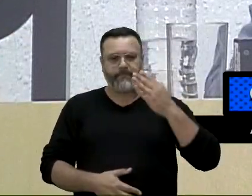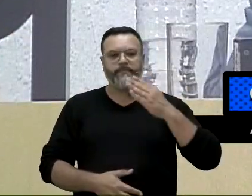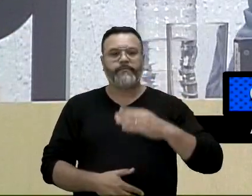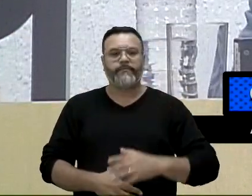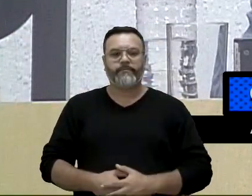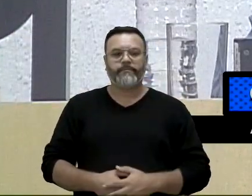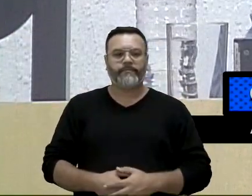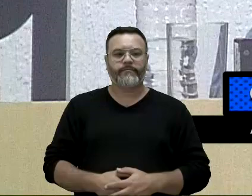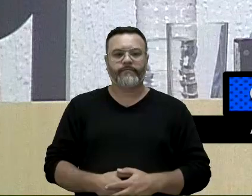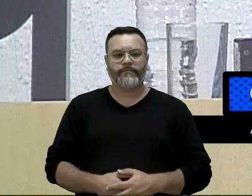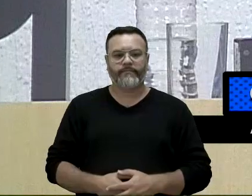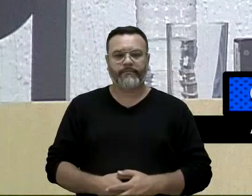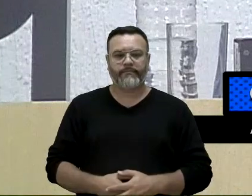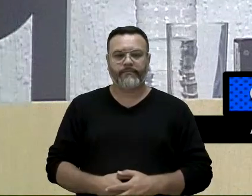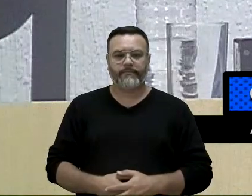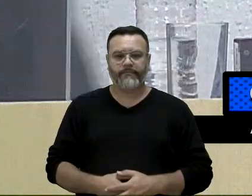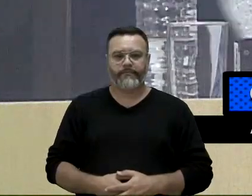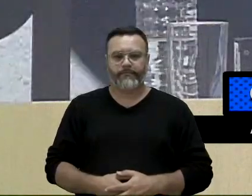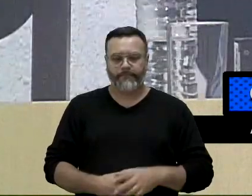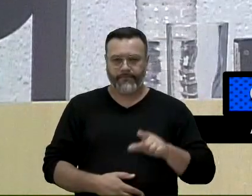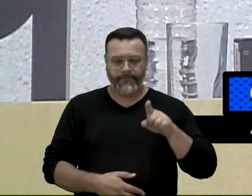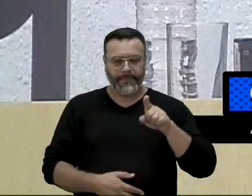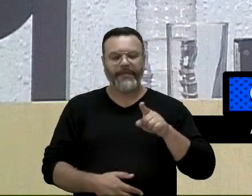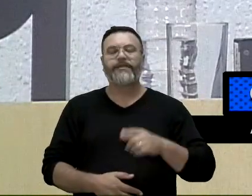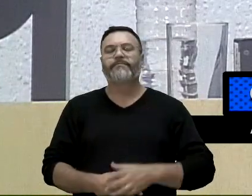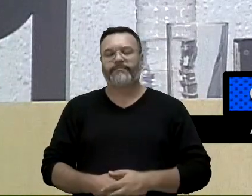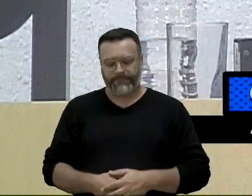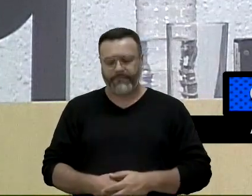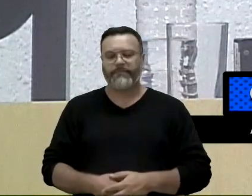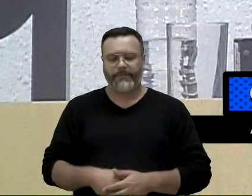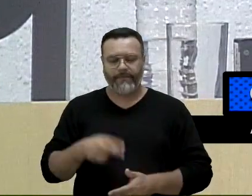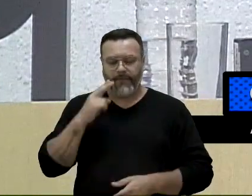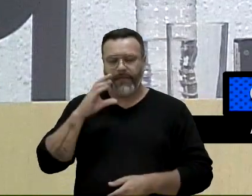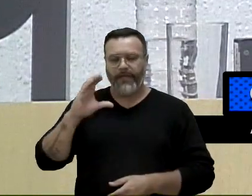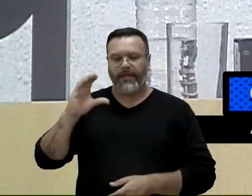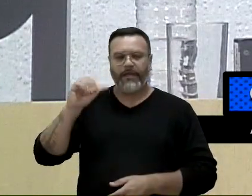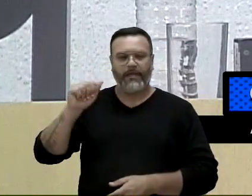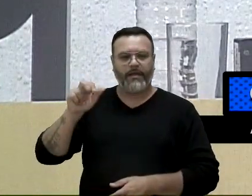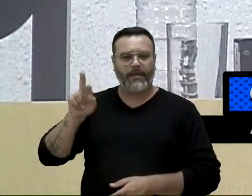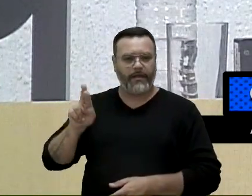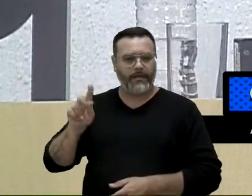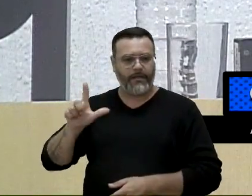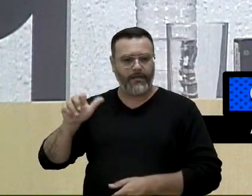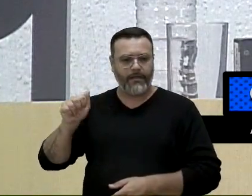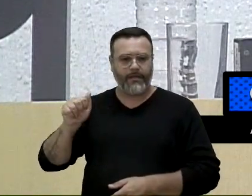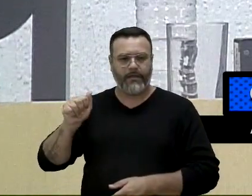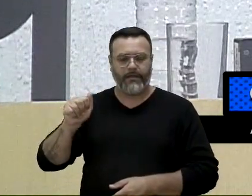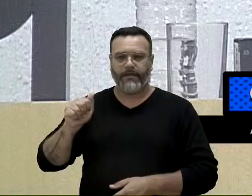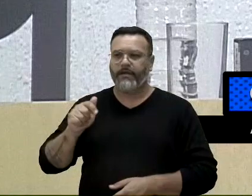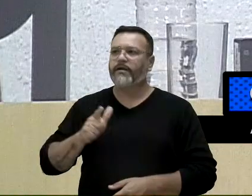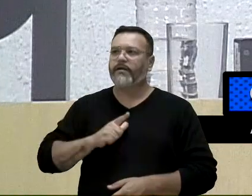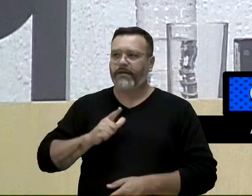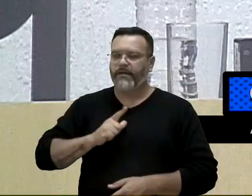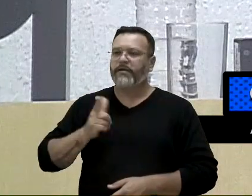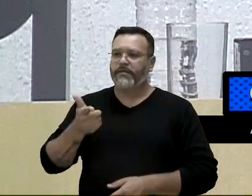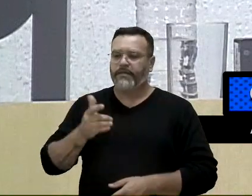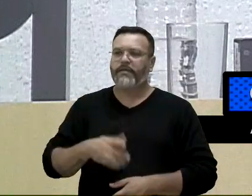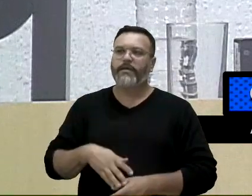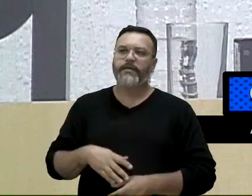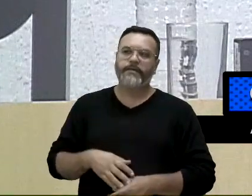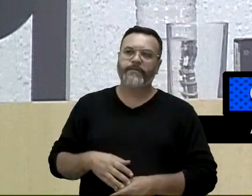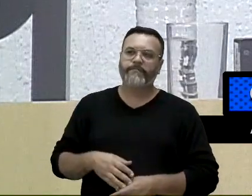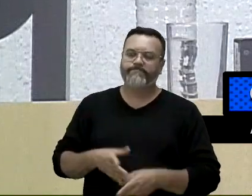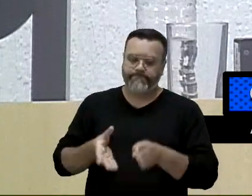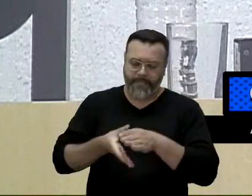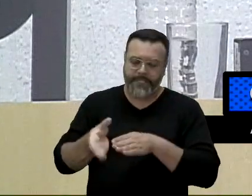vereadora. Vivi, eu vi a Carla balançando a cabeça ali, falando que tem essa enfermeira para fazer essa instrução. Fico feliz de saber que